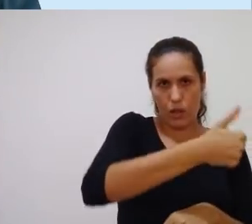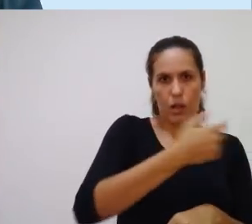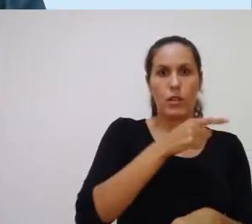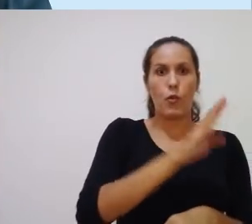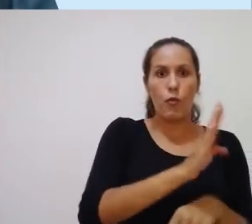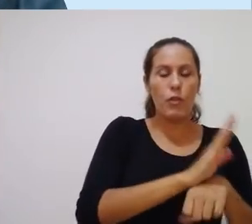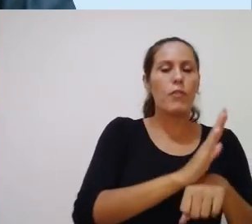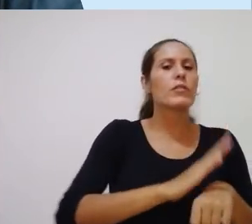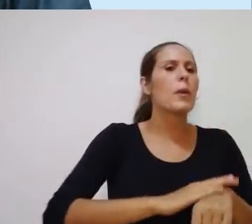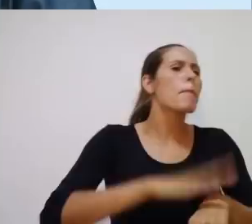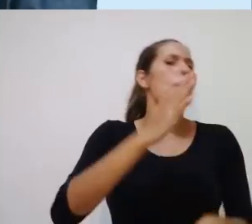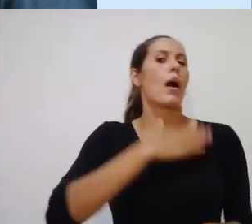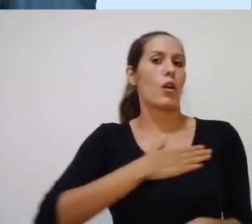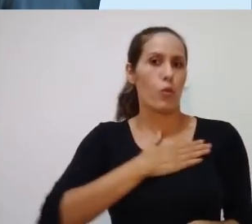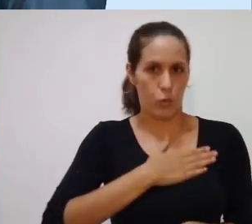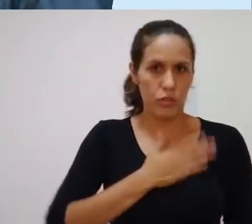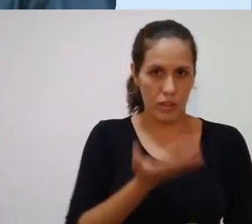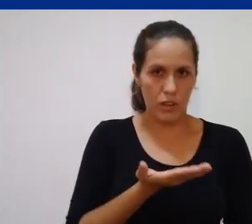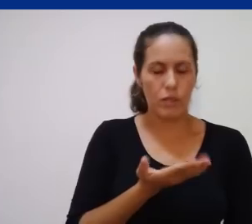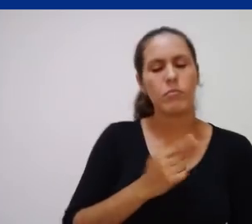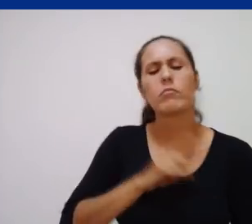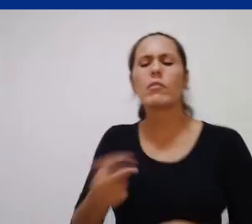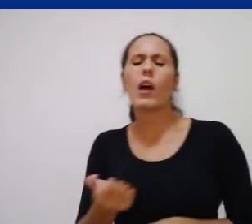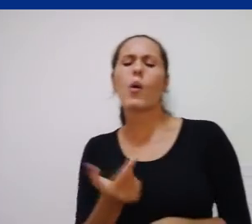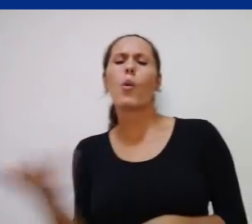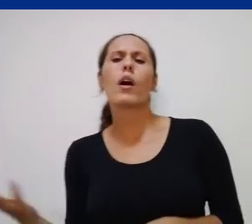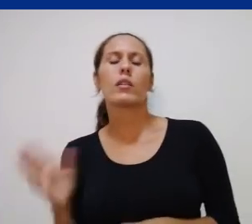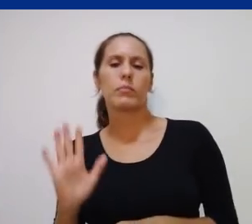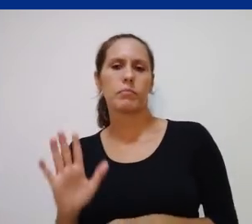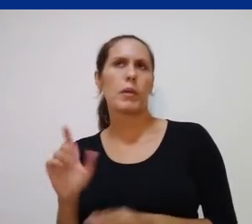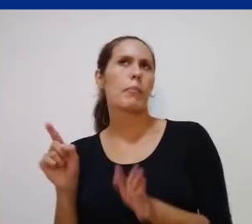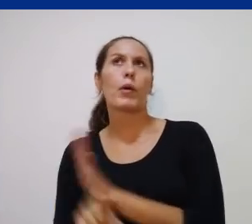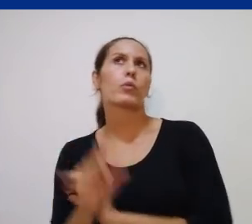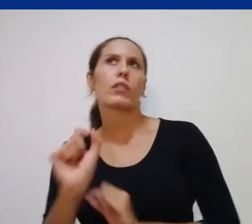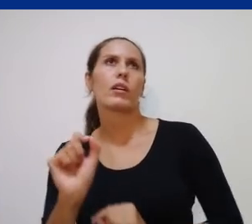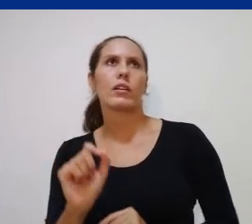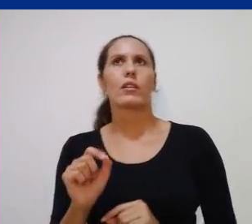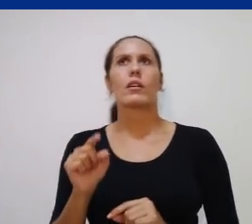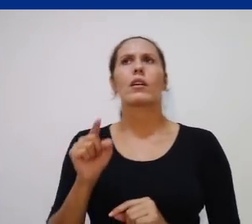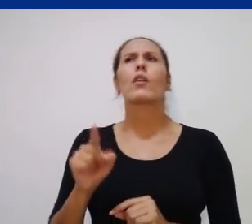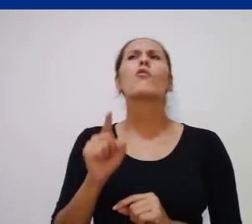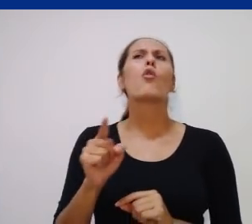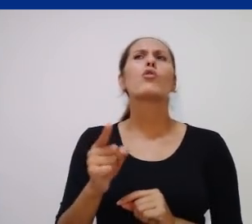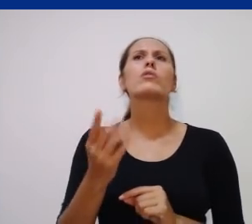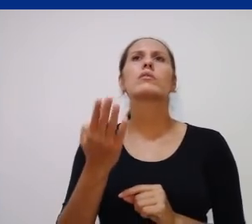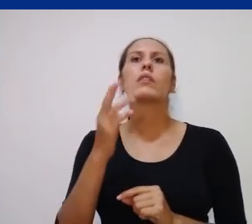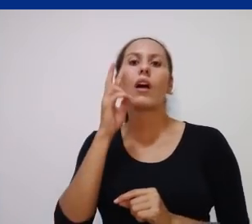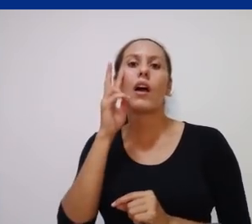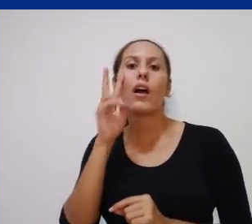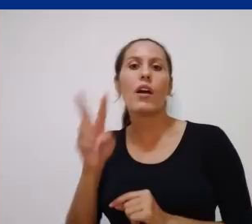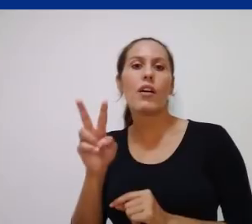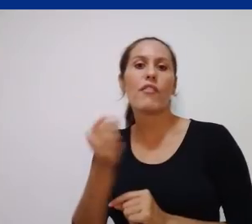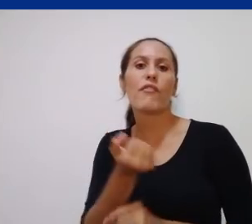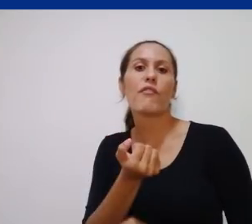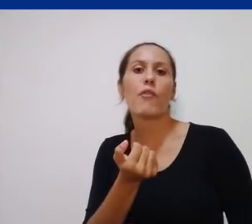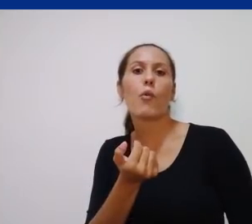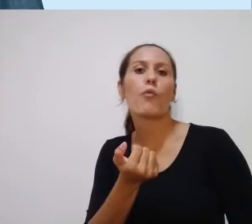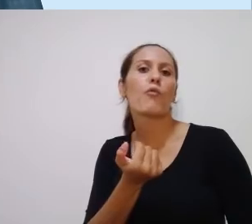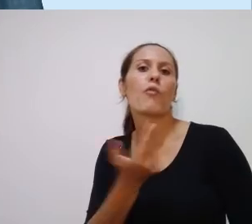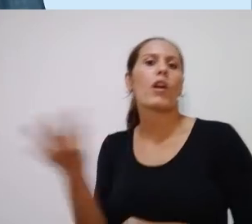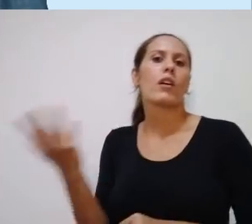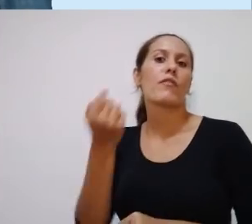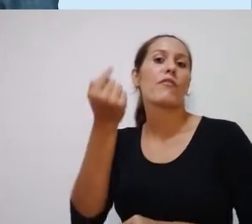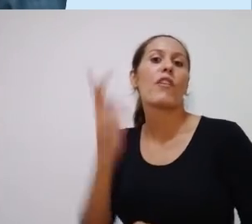Já a pesquisa quantitativa, você poderia perguntar o seguinte: com que frequência você assiste filmes? Sim. Ou seja, isso aí vai trazer para você um